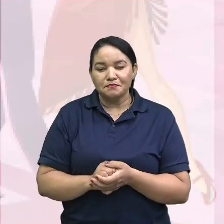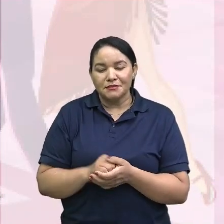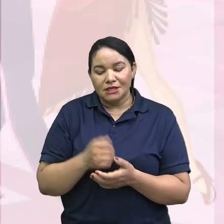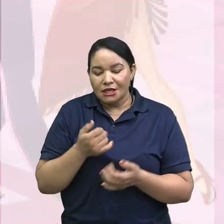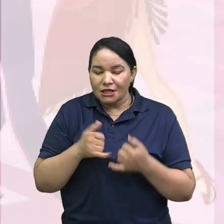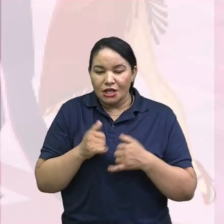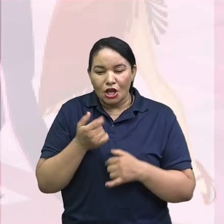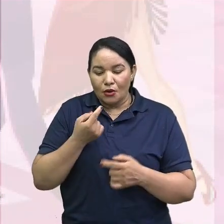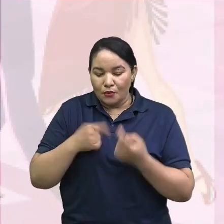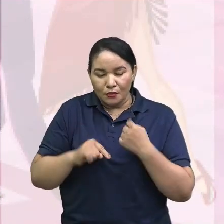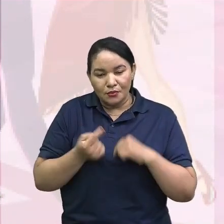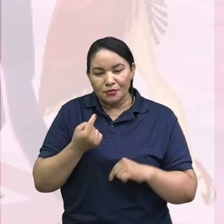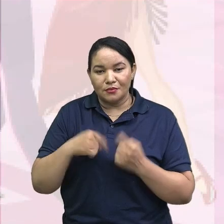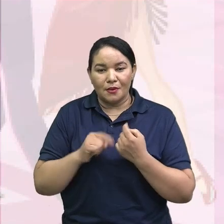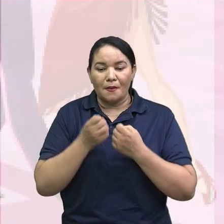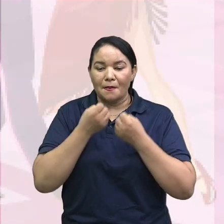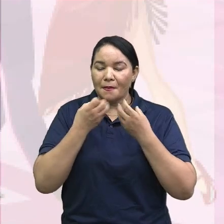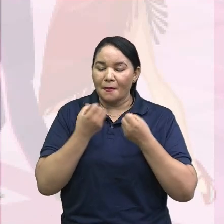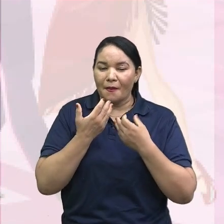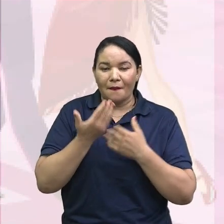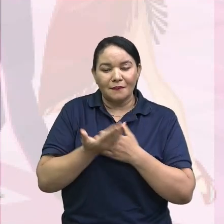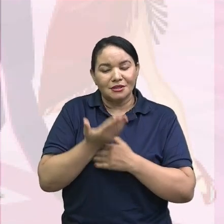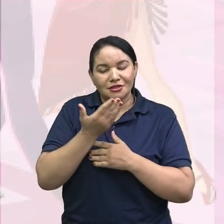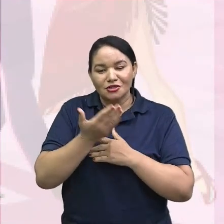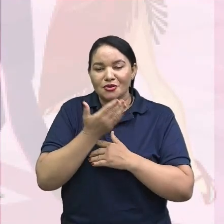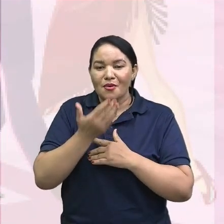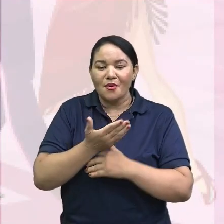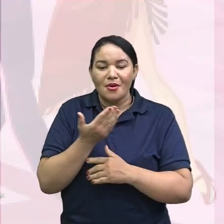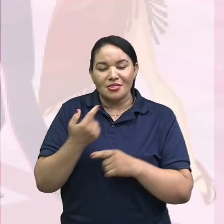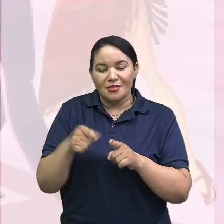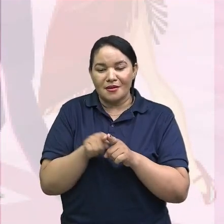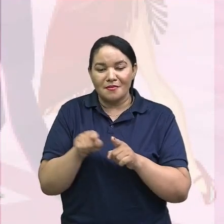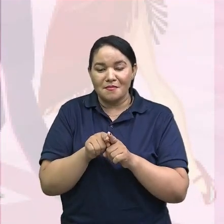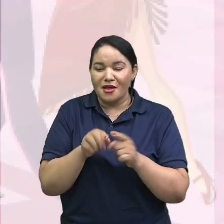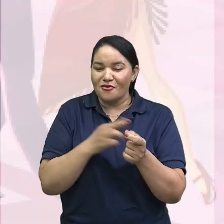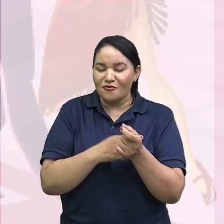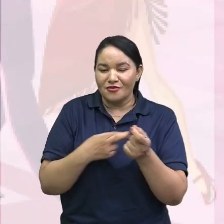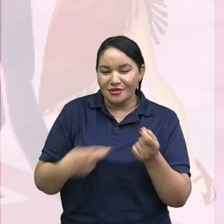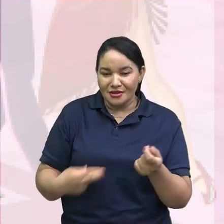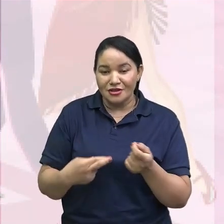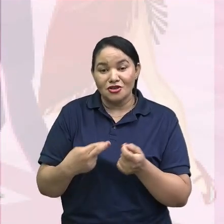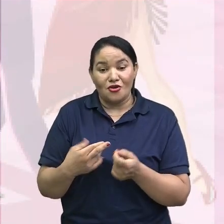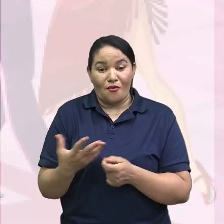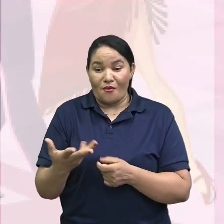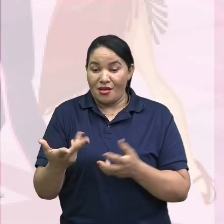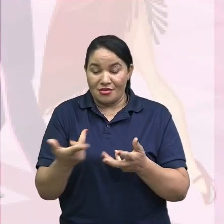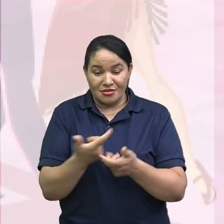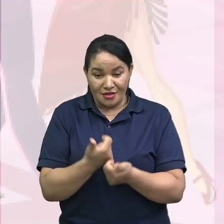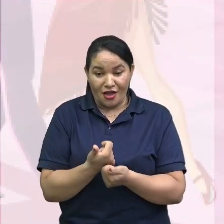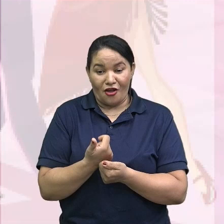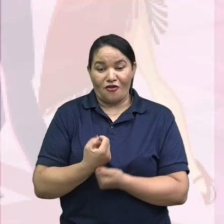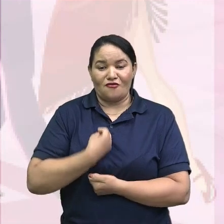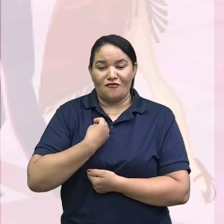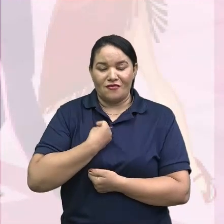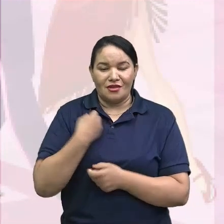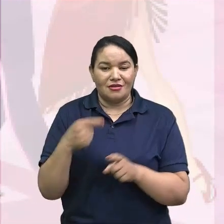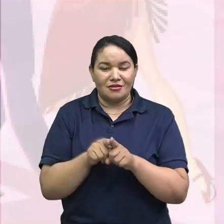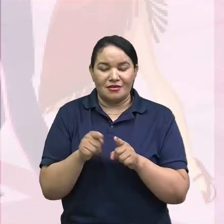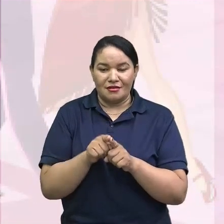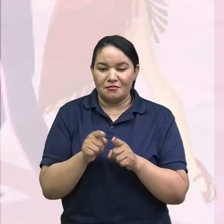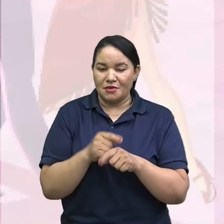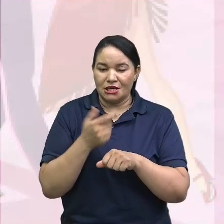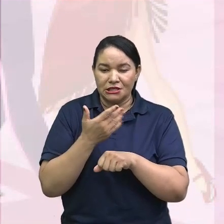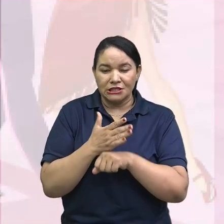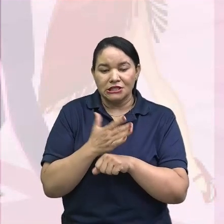trazendo bem-estar, você vai tendo um outro ritmo, uma qualidade de vida. E as atividades em grupo, a